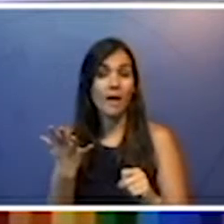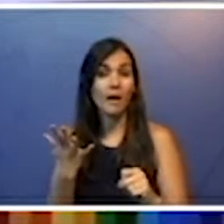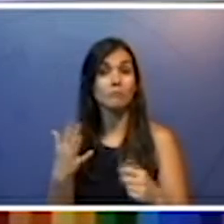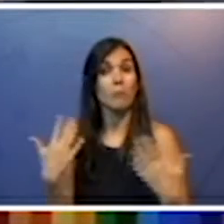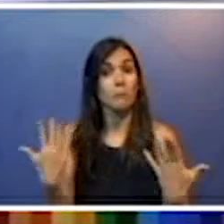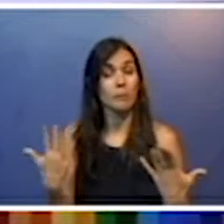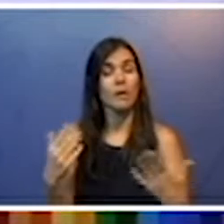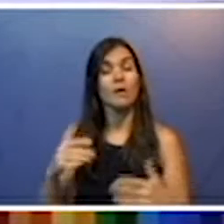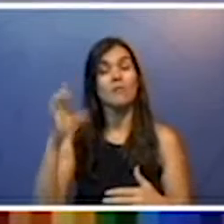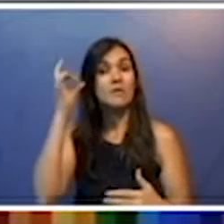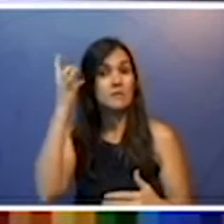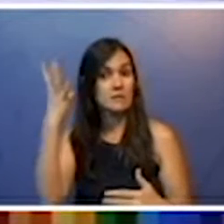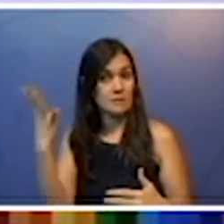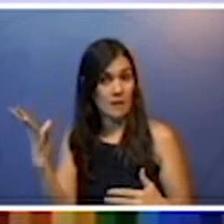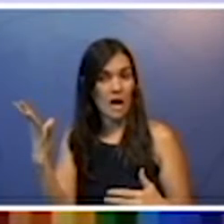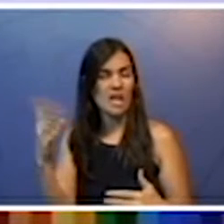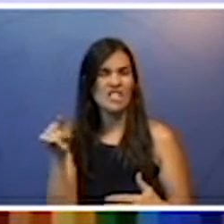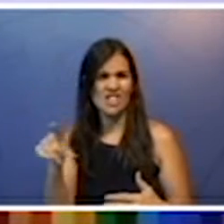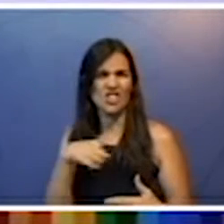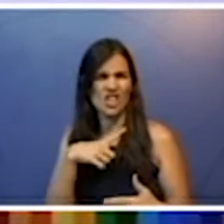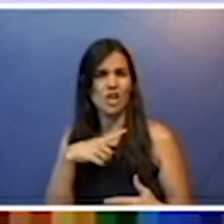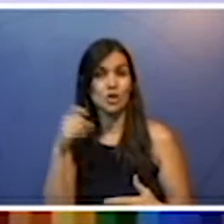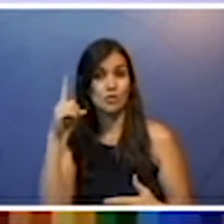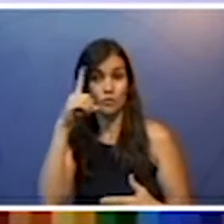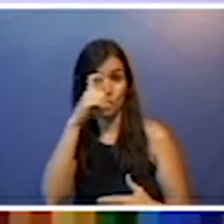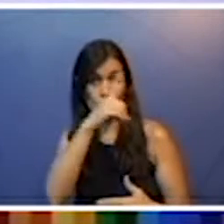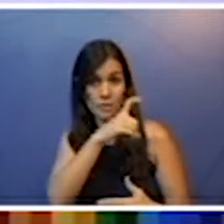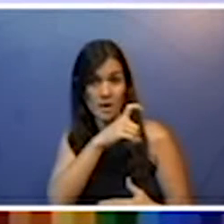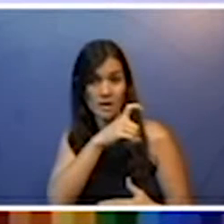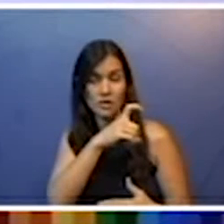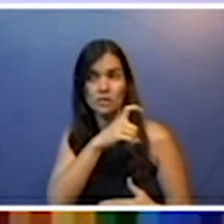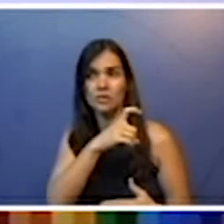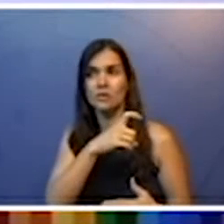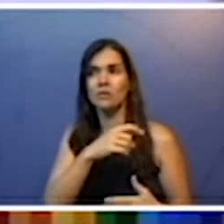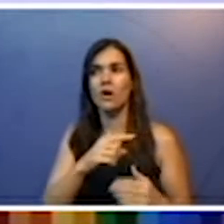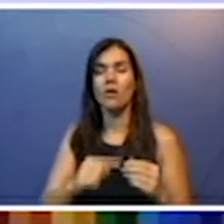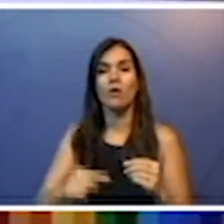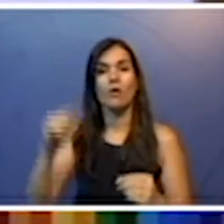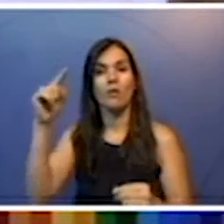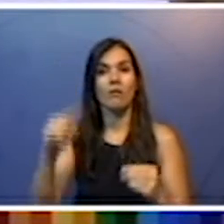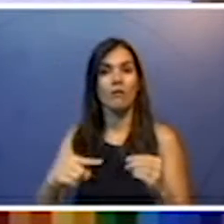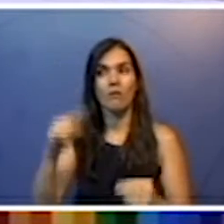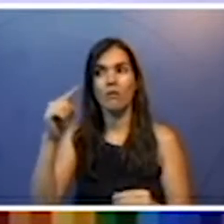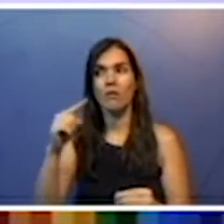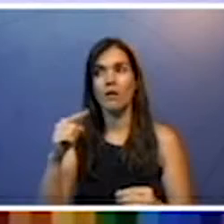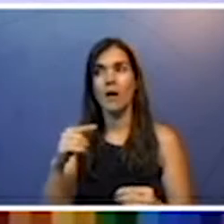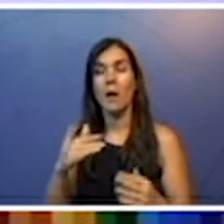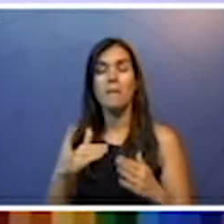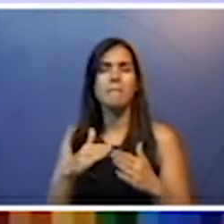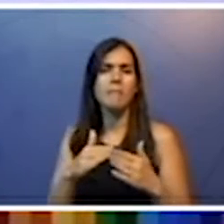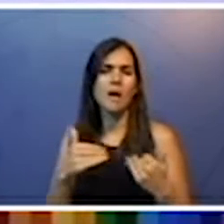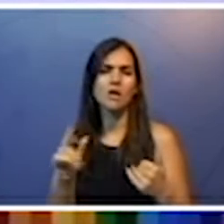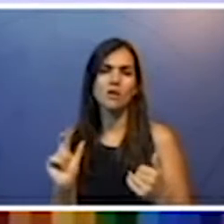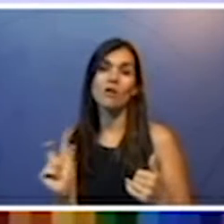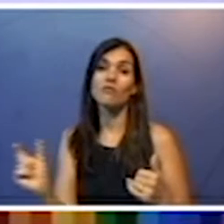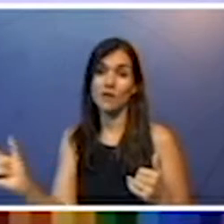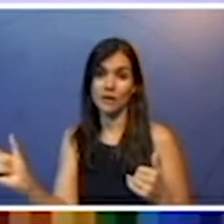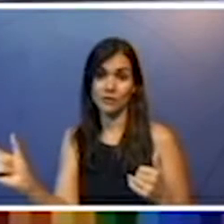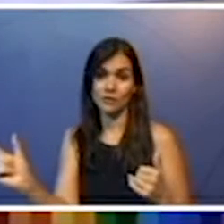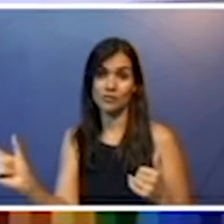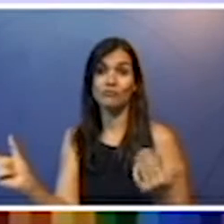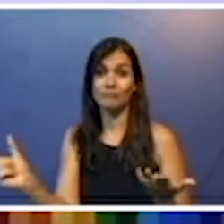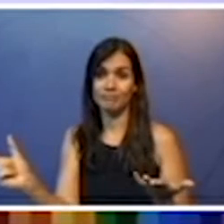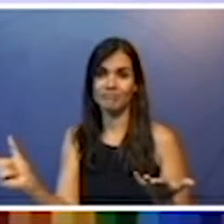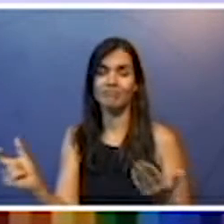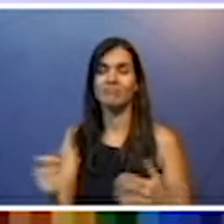facilitar, às vezes uma criança que tem um pouquinho mais de dificuldade, em vez dela ficar indo e voltando, pede para ela marcar aqui na frente,